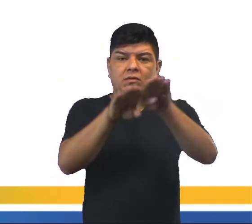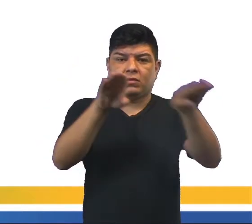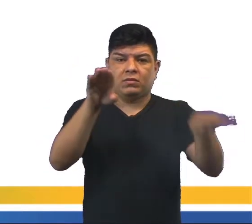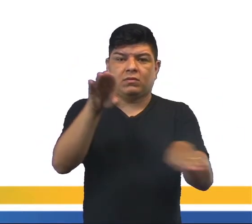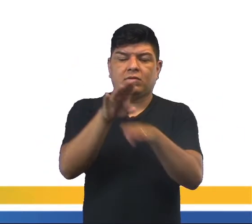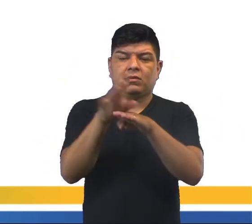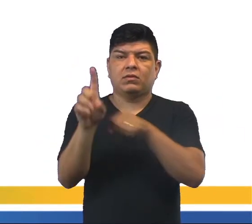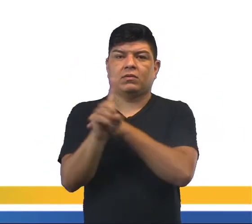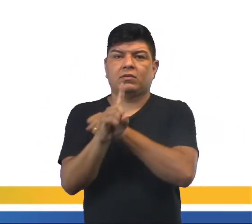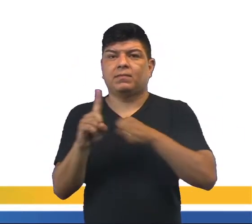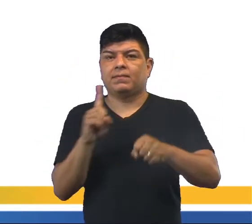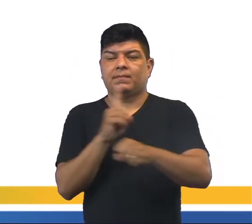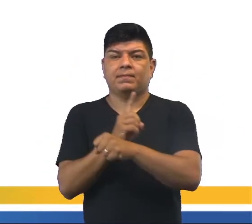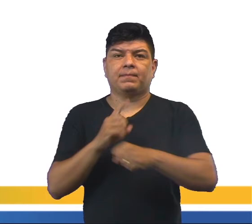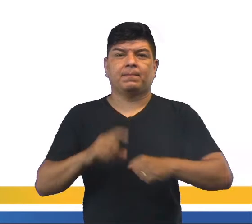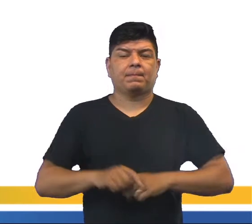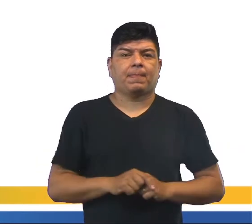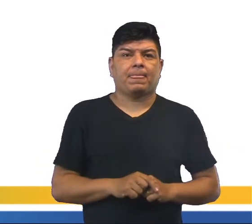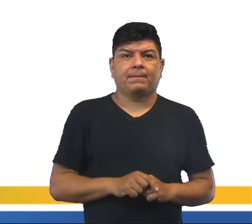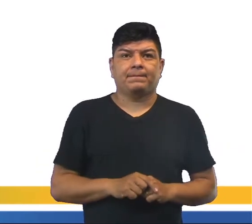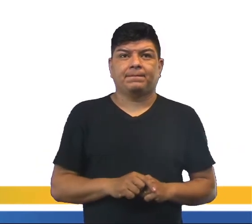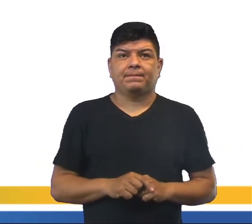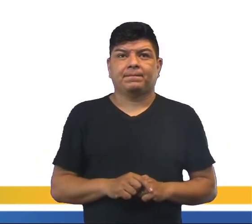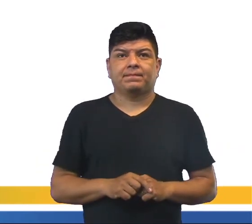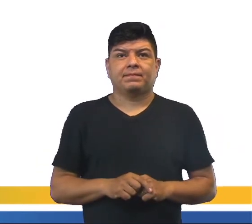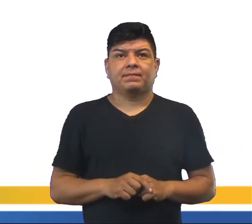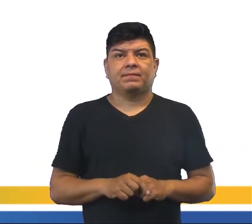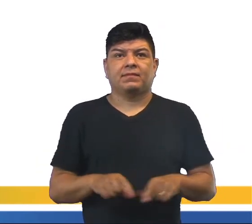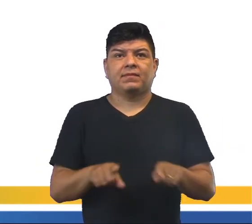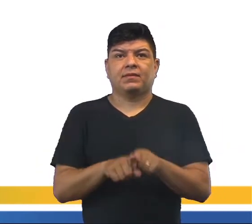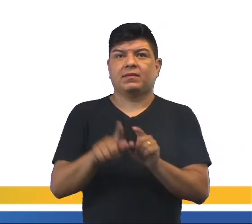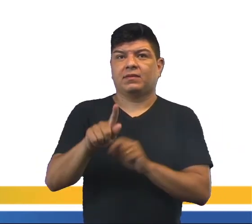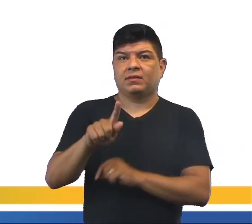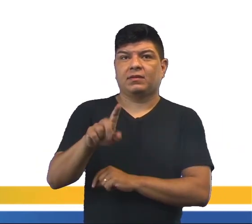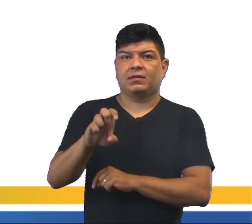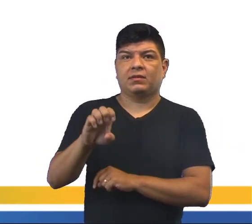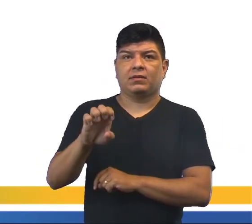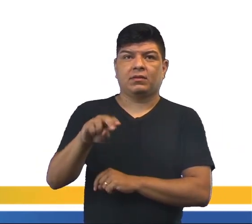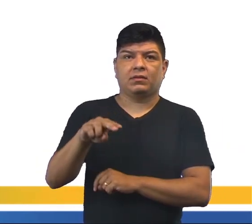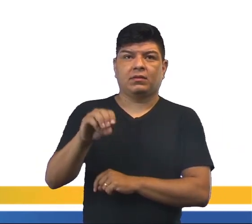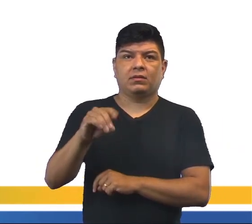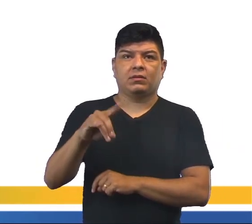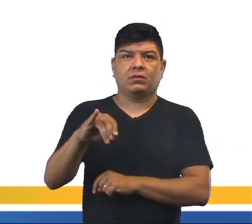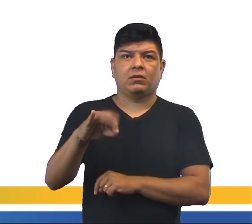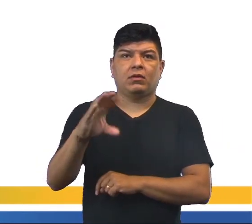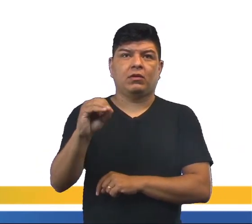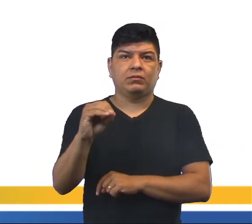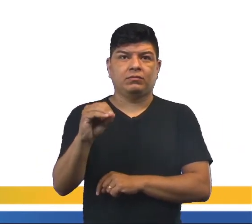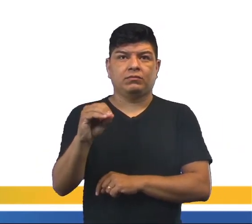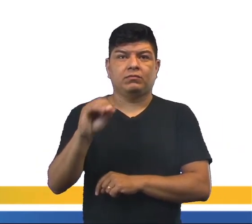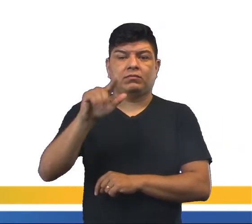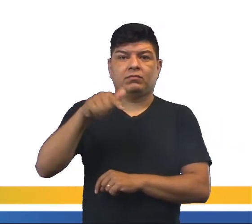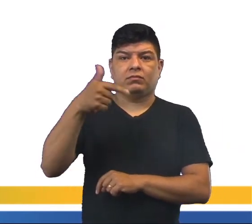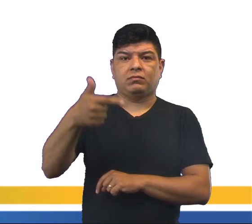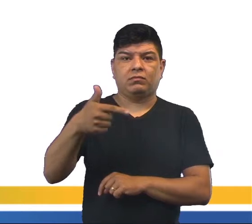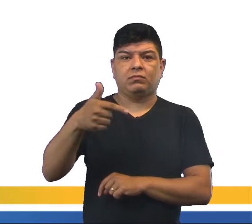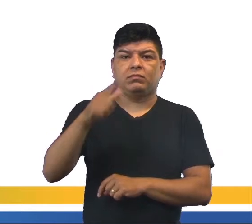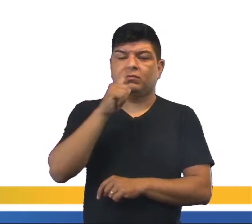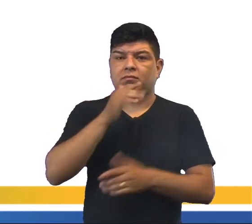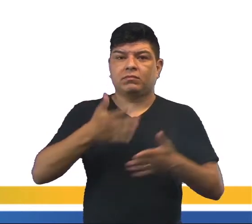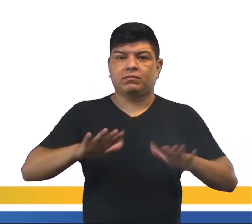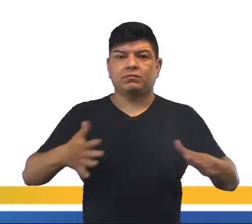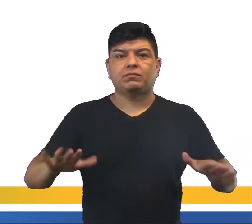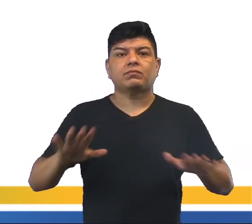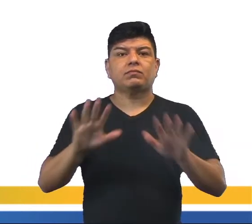sociais. O eurocentrismo e o genocídio além-mar, né? O eurocentrismo foi o